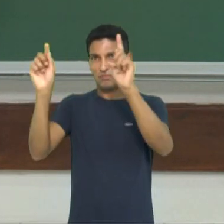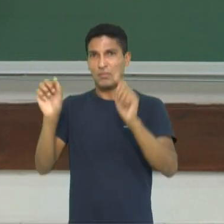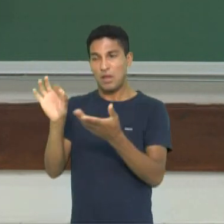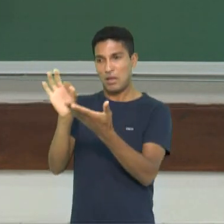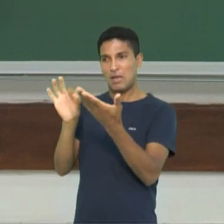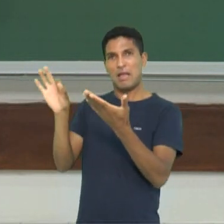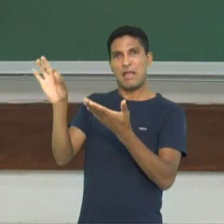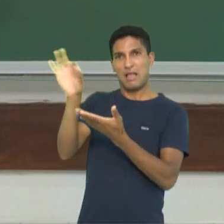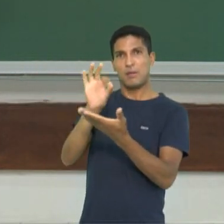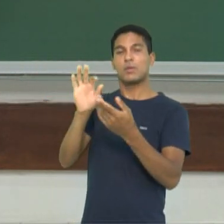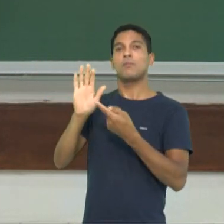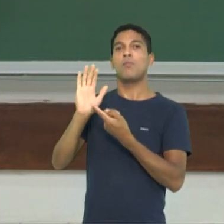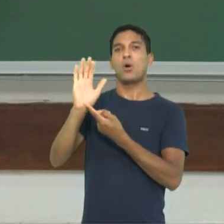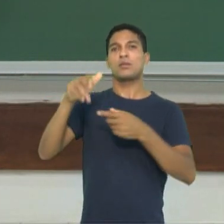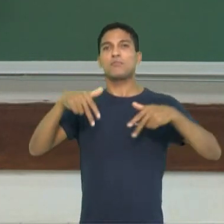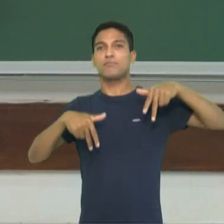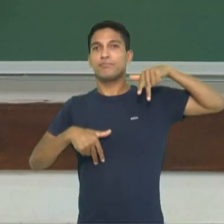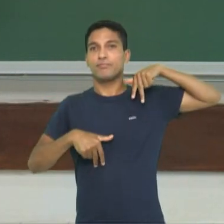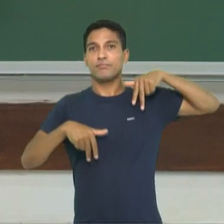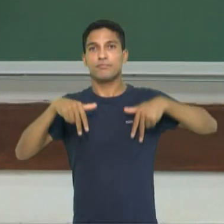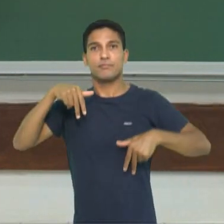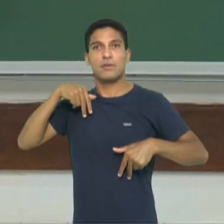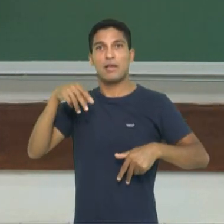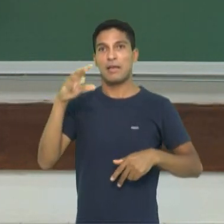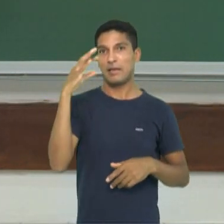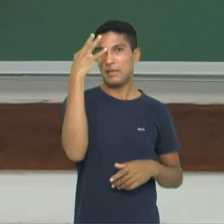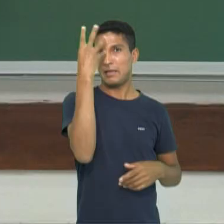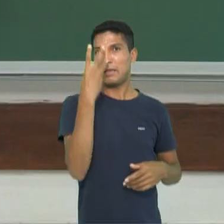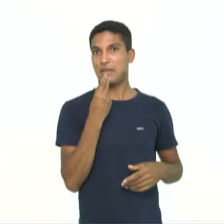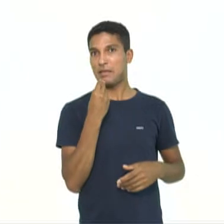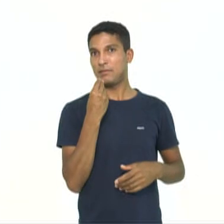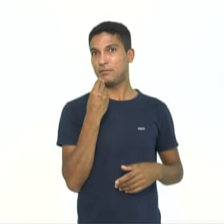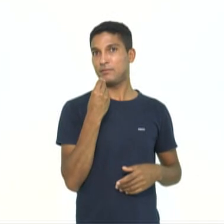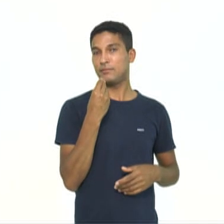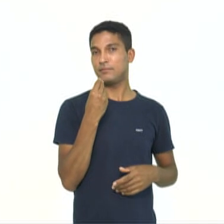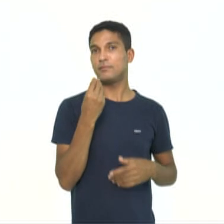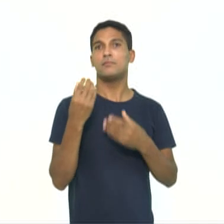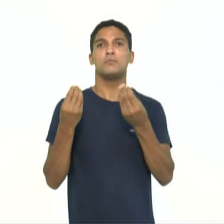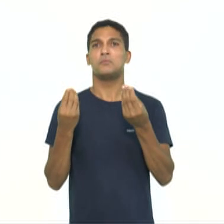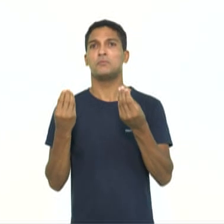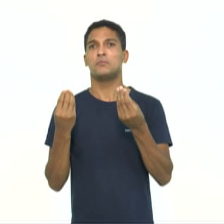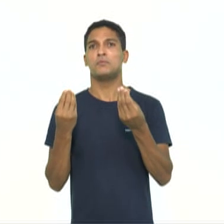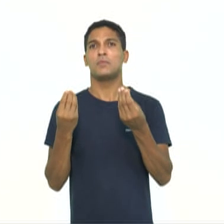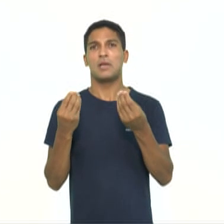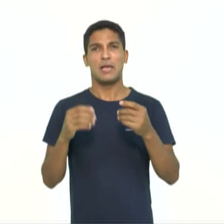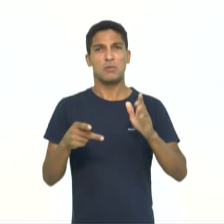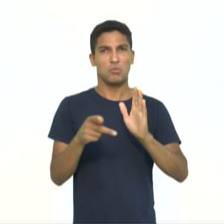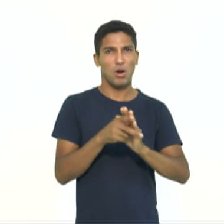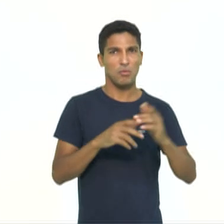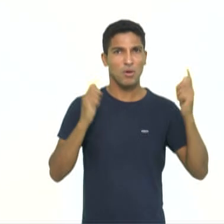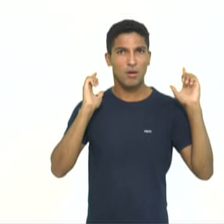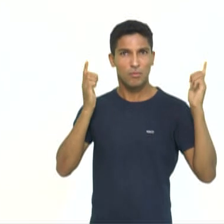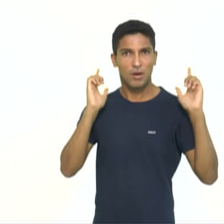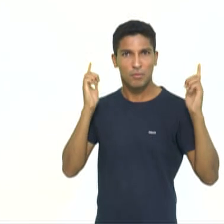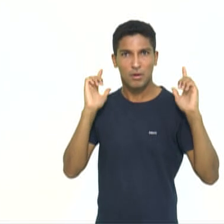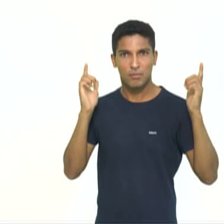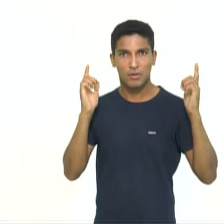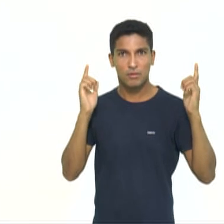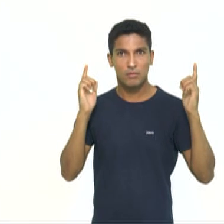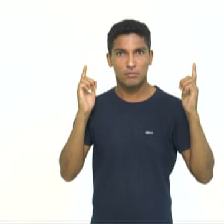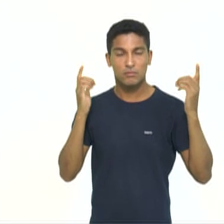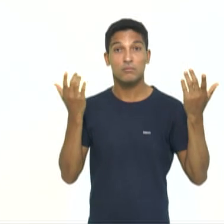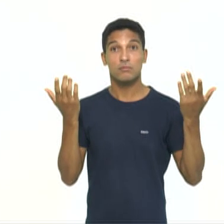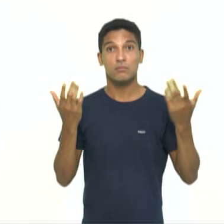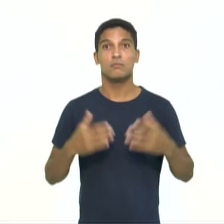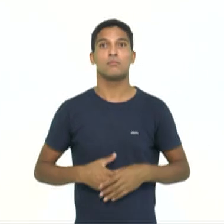podemos pensar na estética. De acordo com Adorno, em seu texto Tempo Livre, nem sempre nós somos